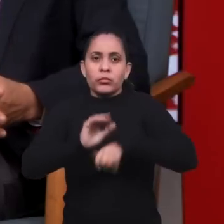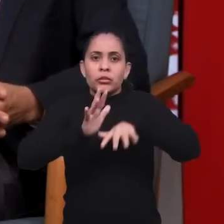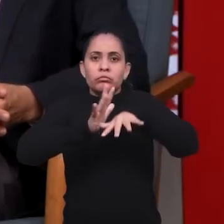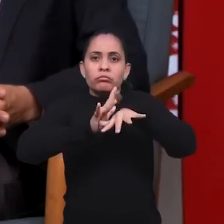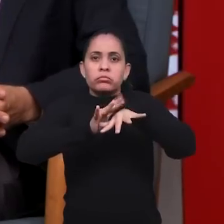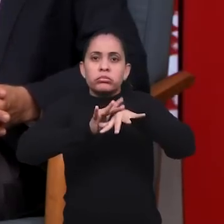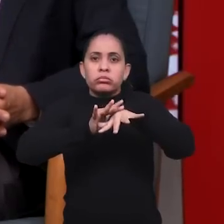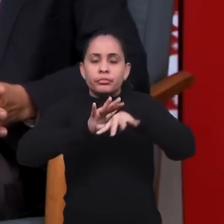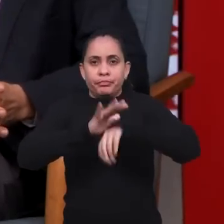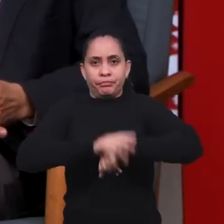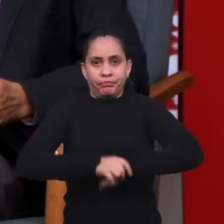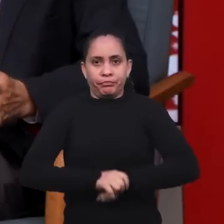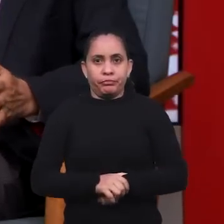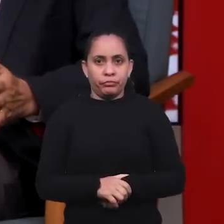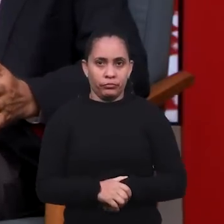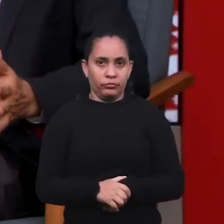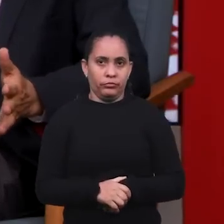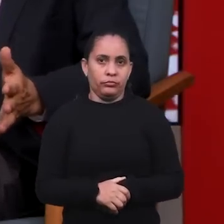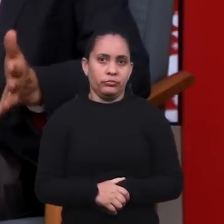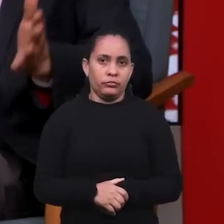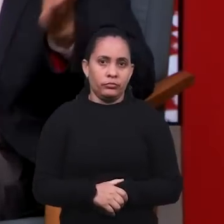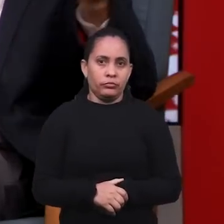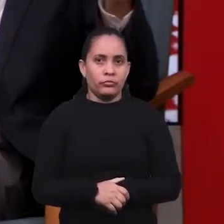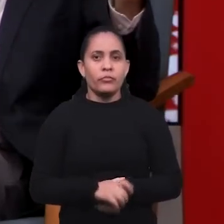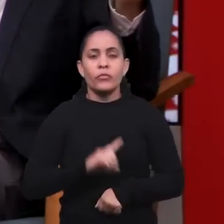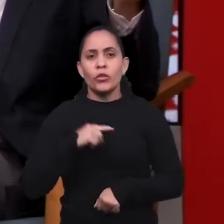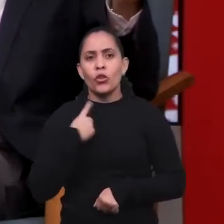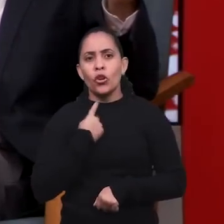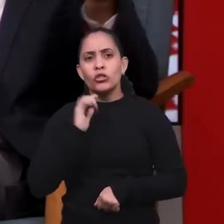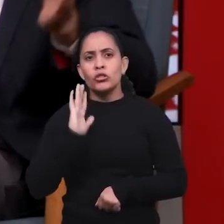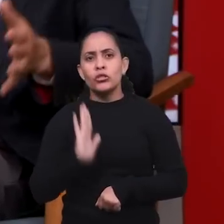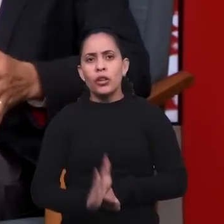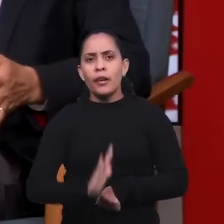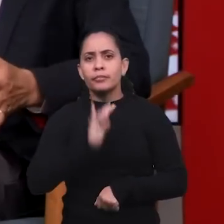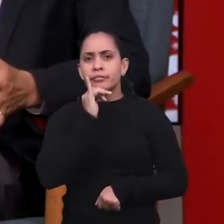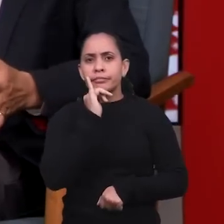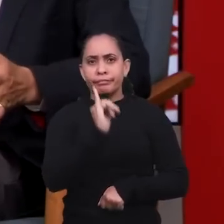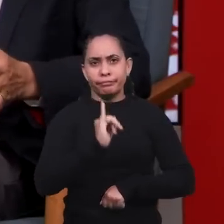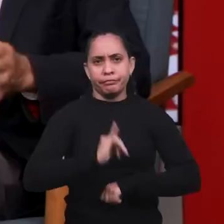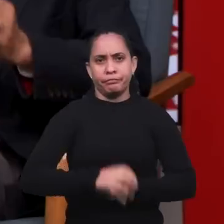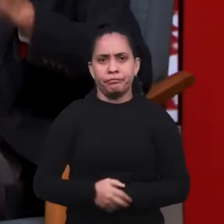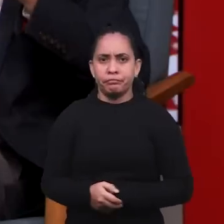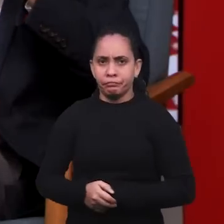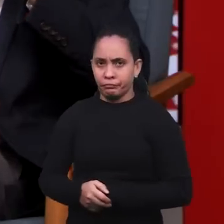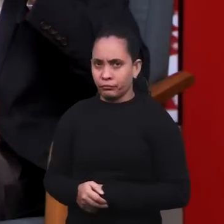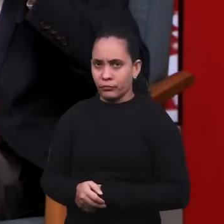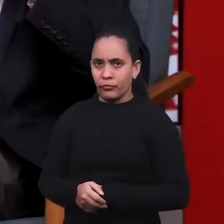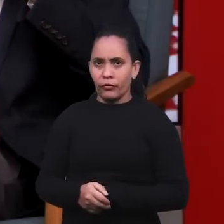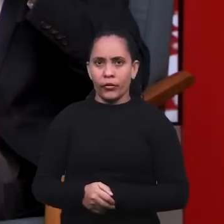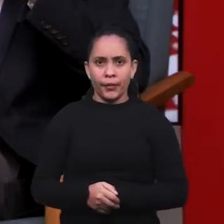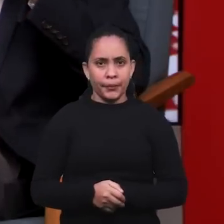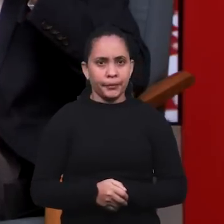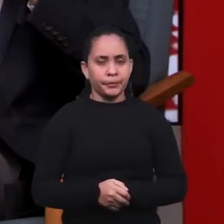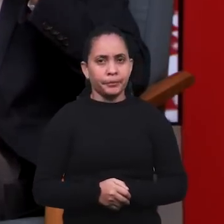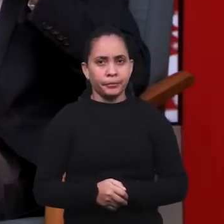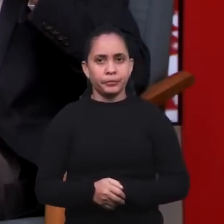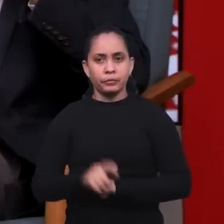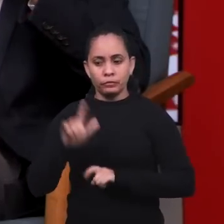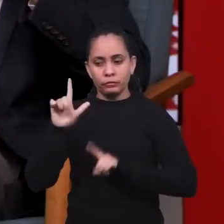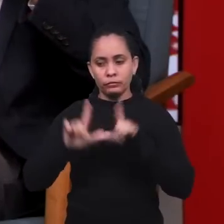Inicialmente, nós vamos falar, já falamos nos eventos anteriores.